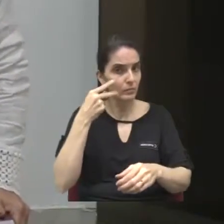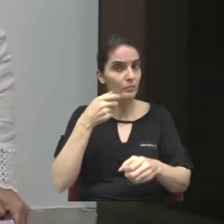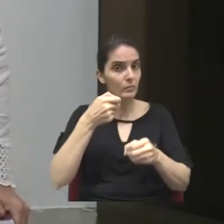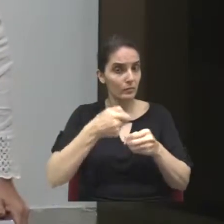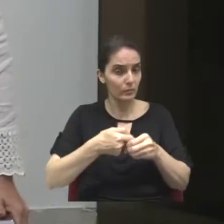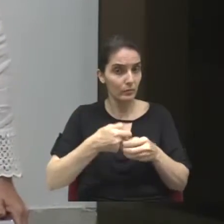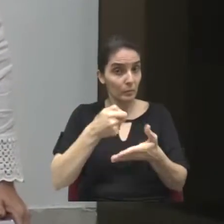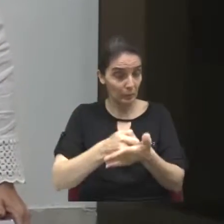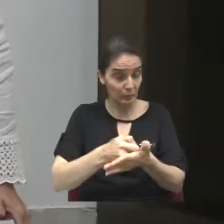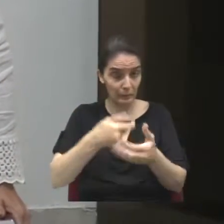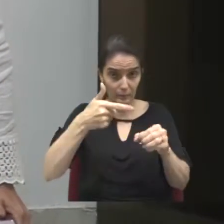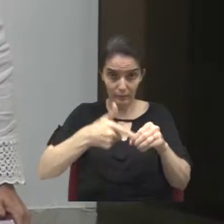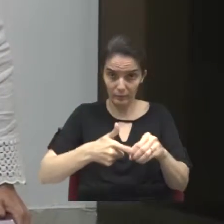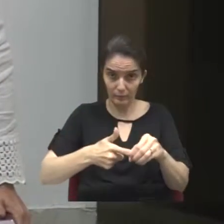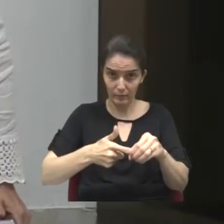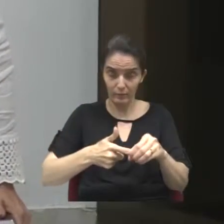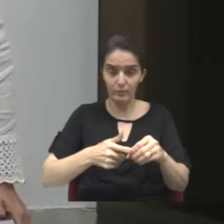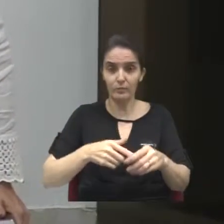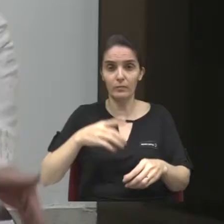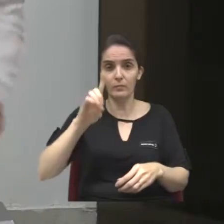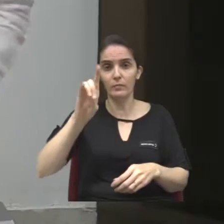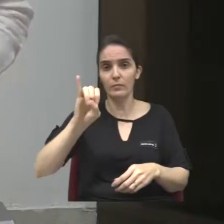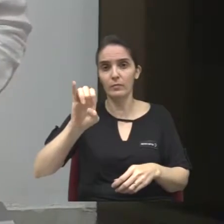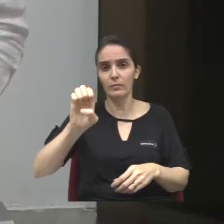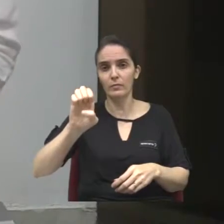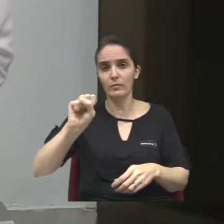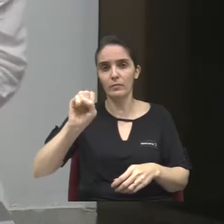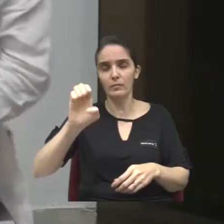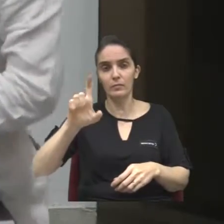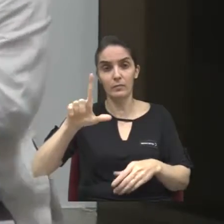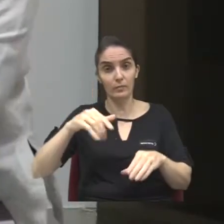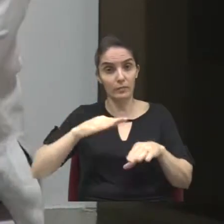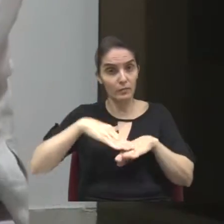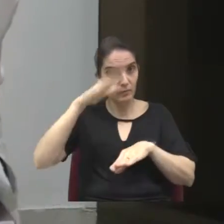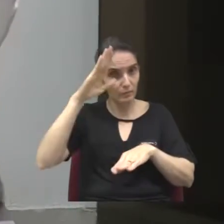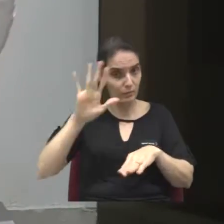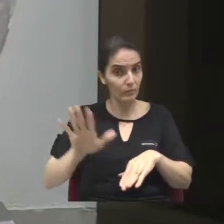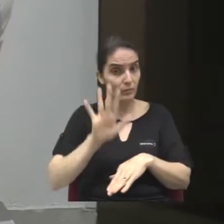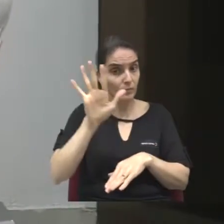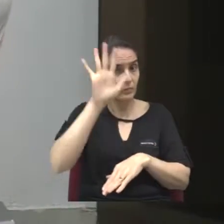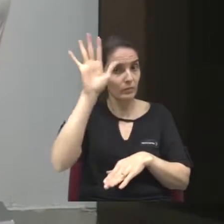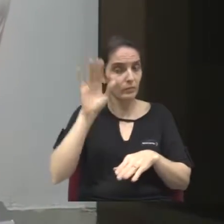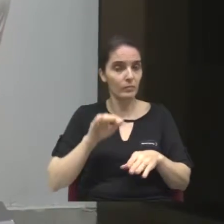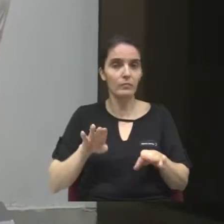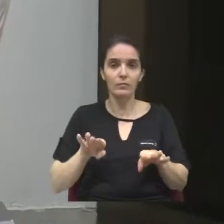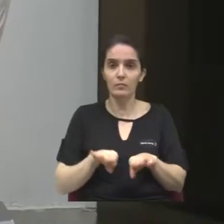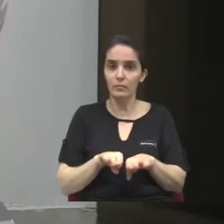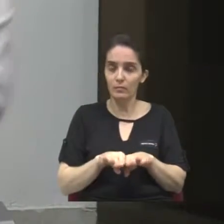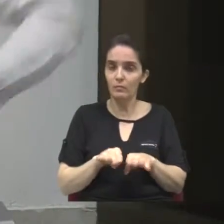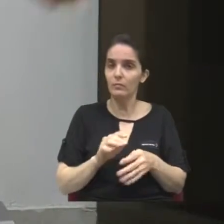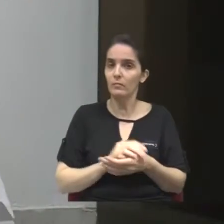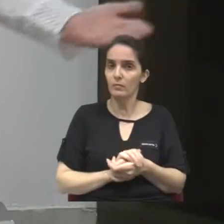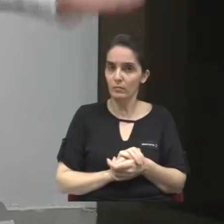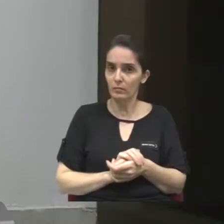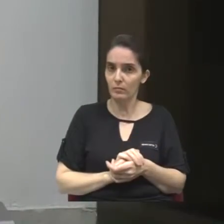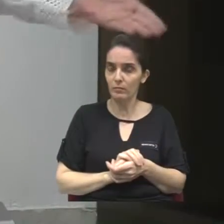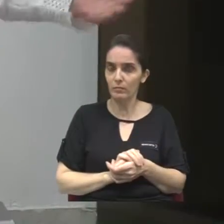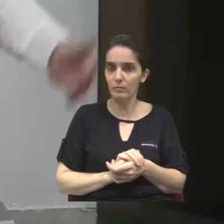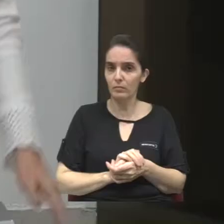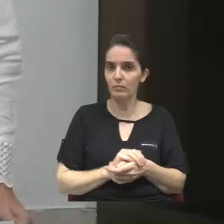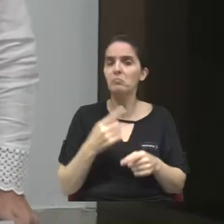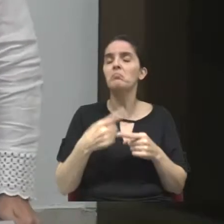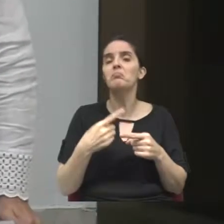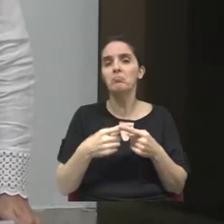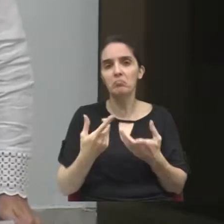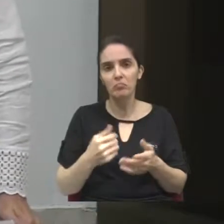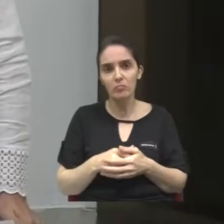pagamos o diesel mais caro. E para quê? Passar o pagamento dos